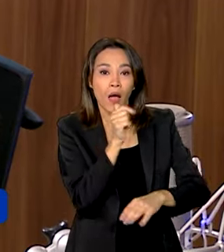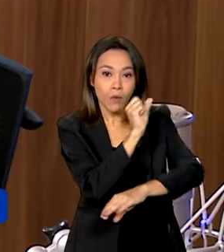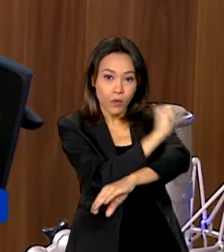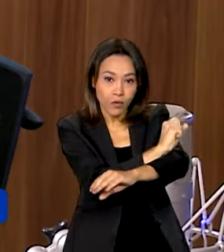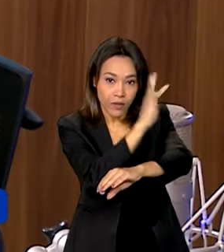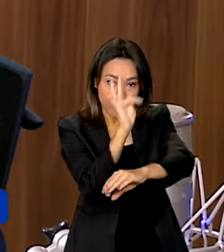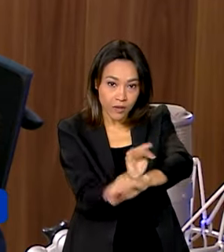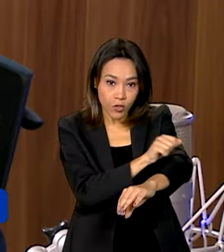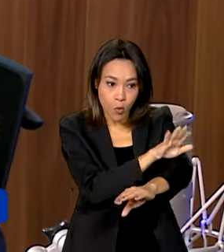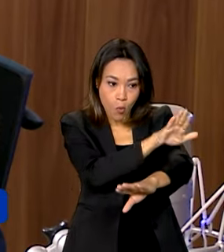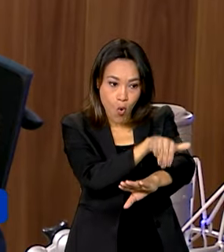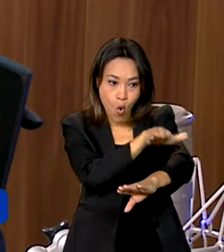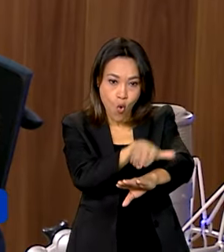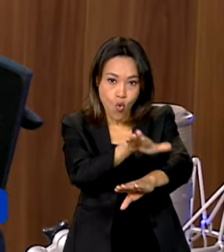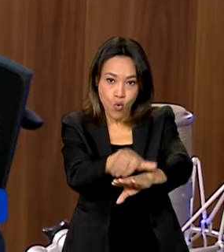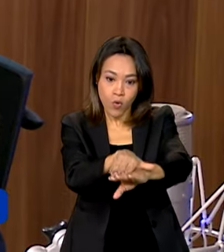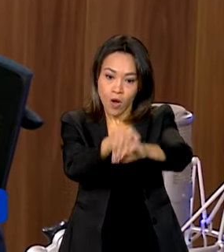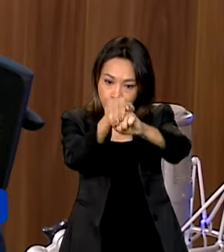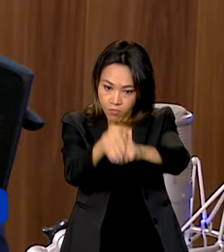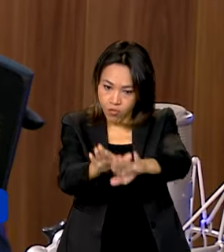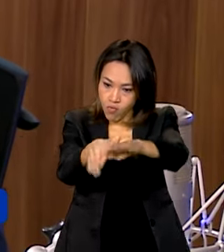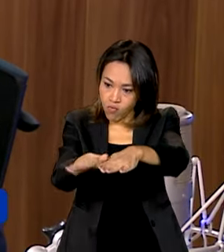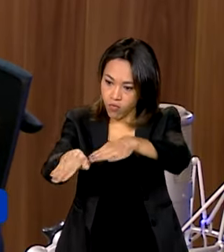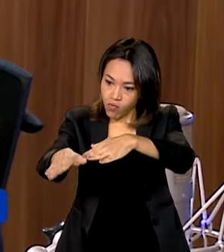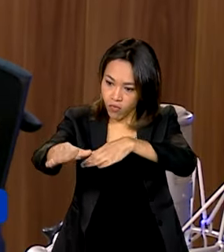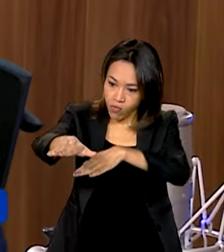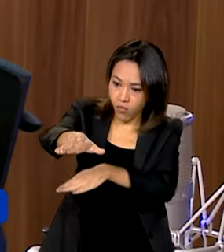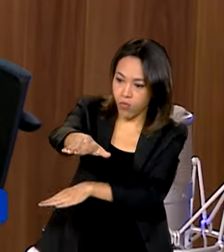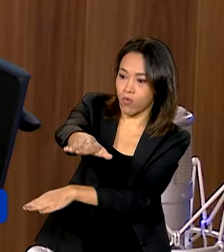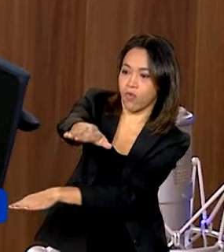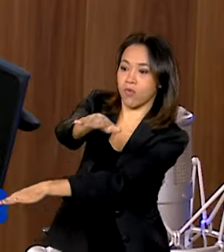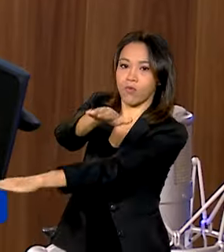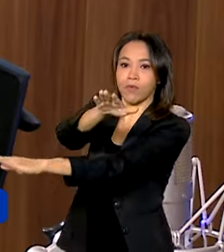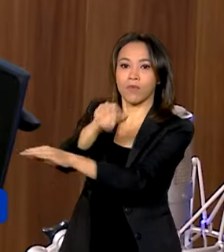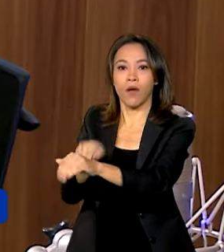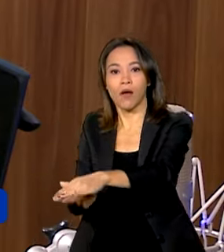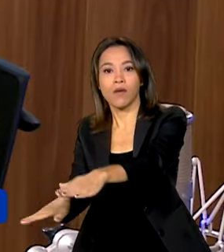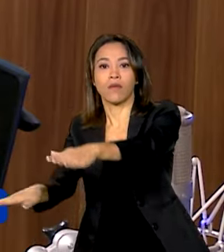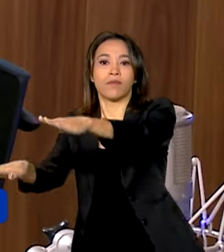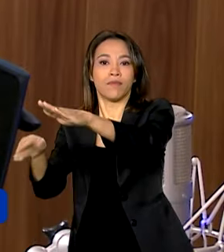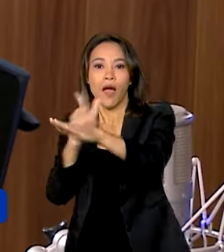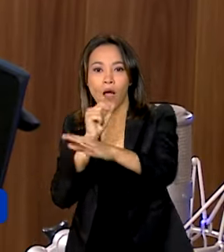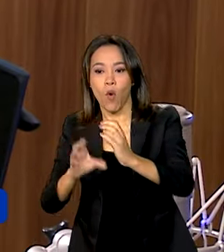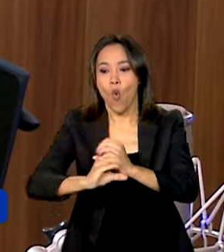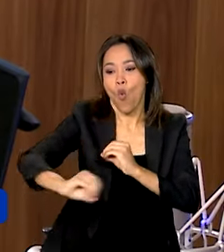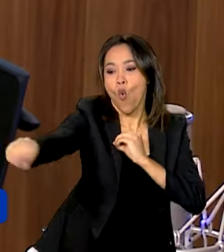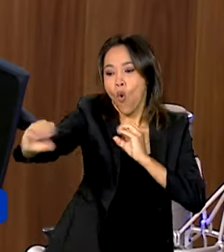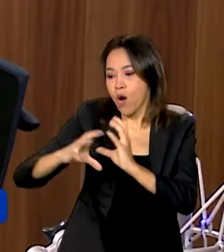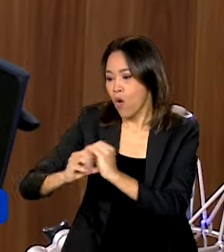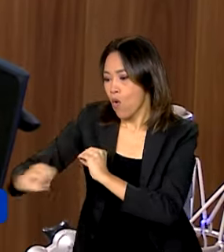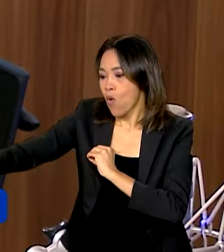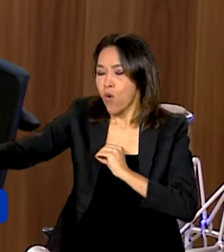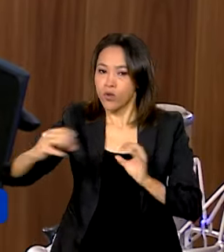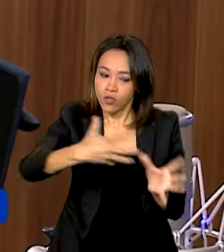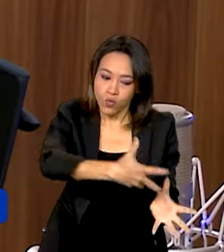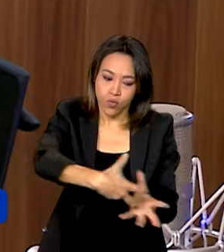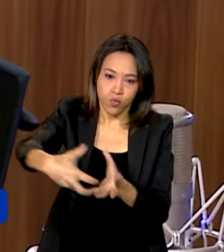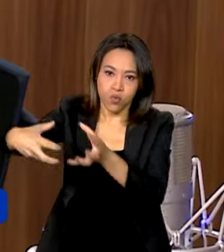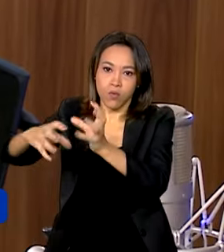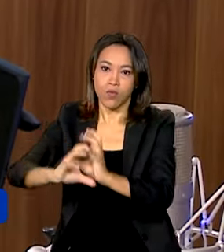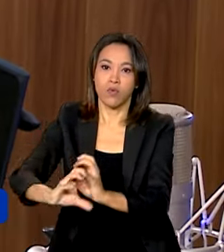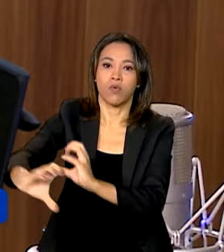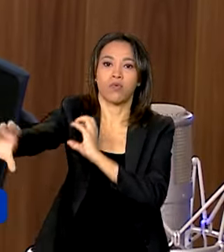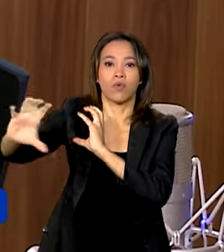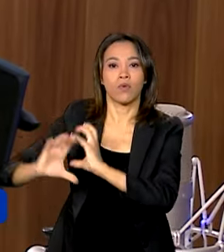o eixo Norte o eixo Leste eh essas obras elas estão prontas é bom que a gente sempre Diga a